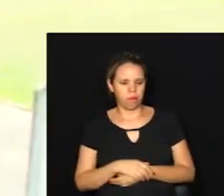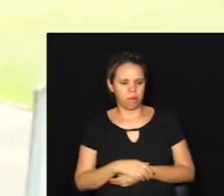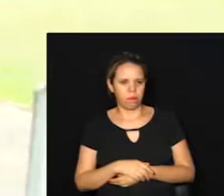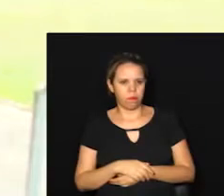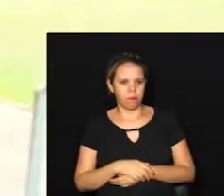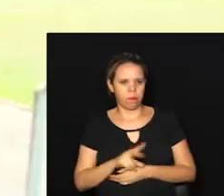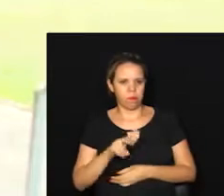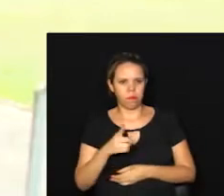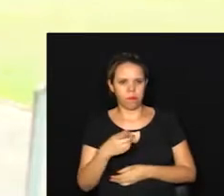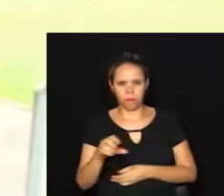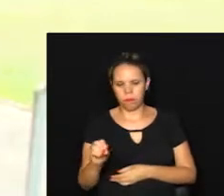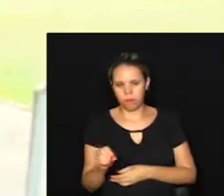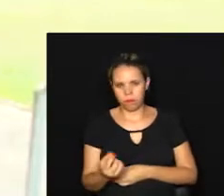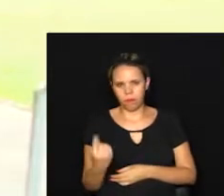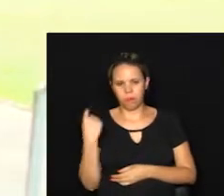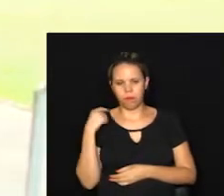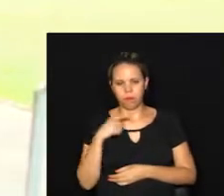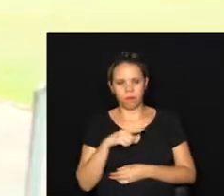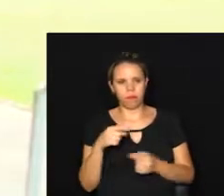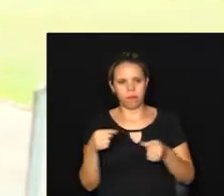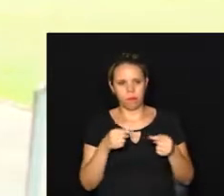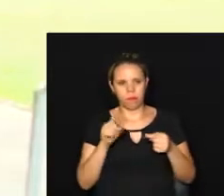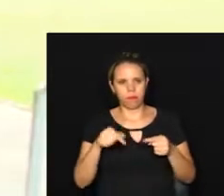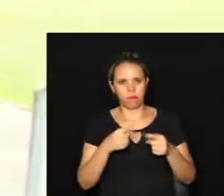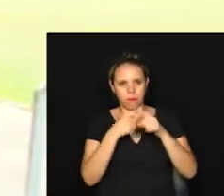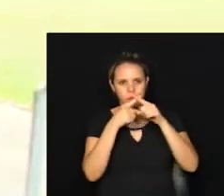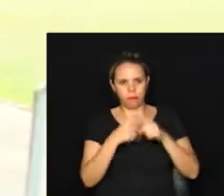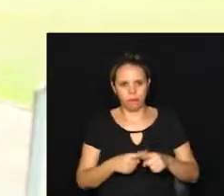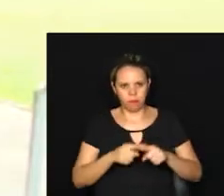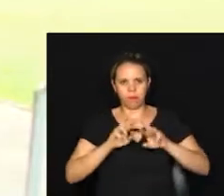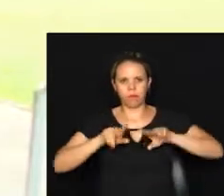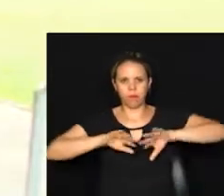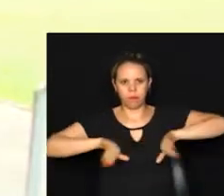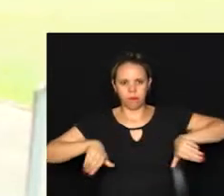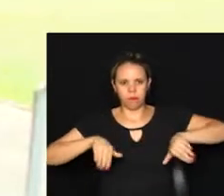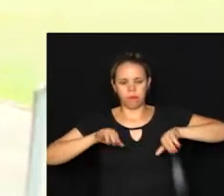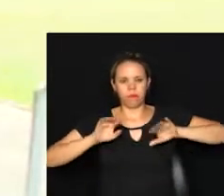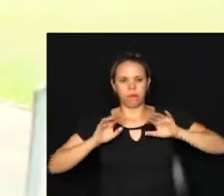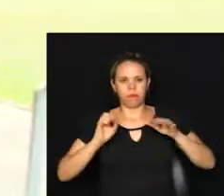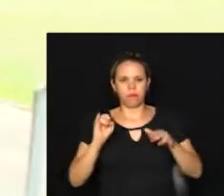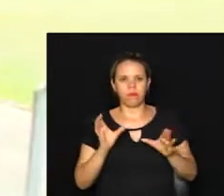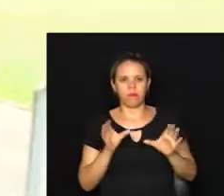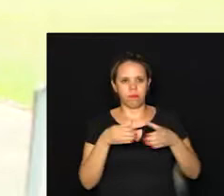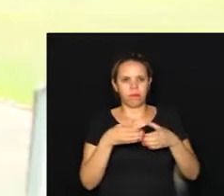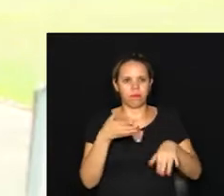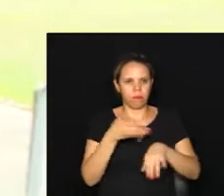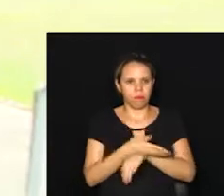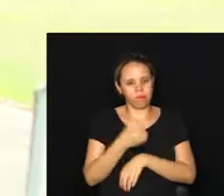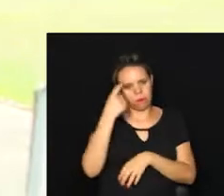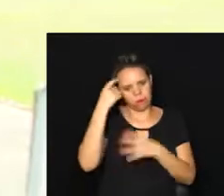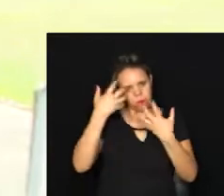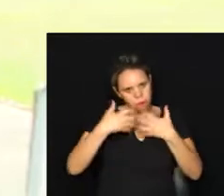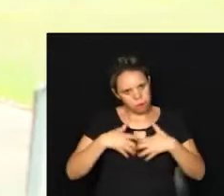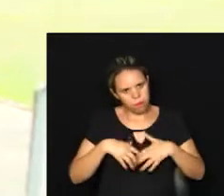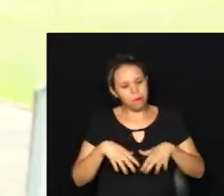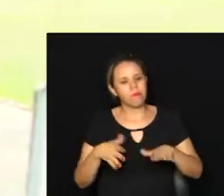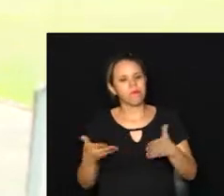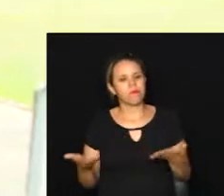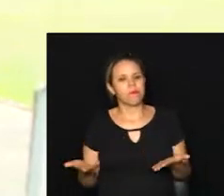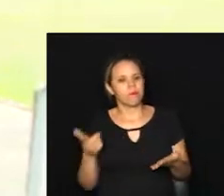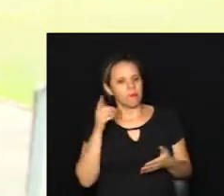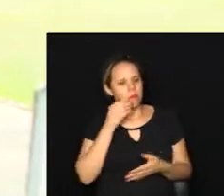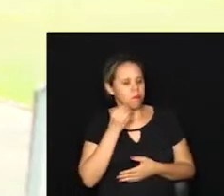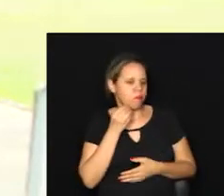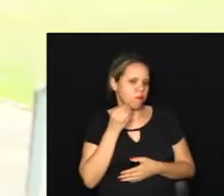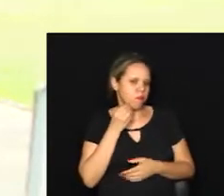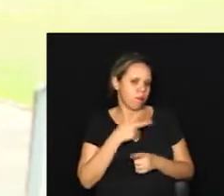técnico Vadão, que o derby é um campeonato à parte. Se o time entrar com esse espírito, ele tem